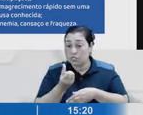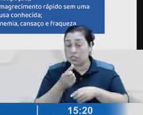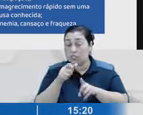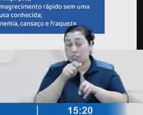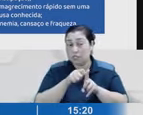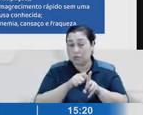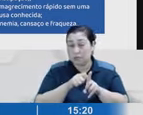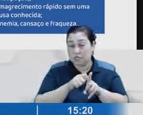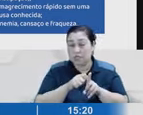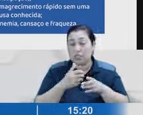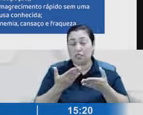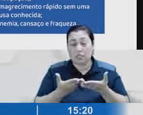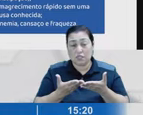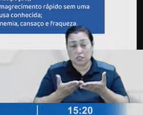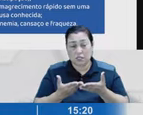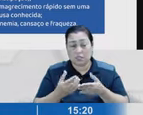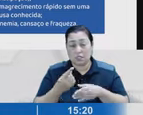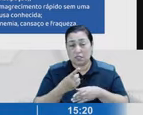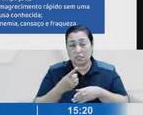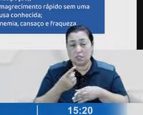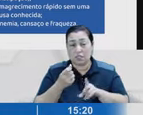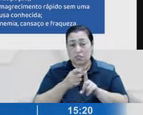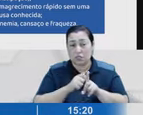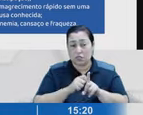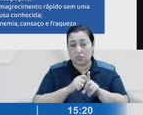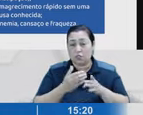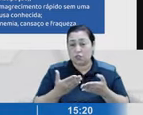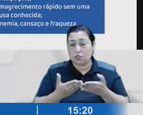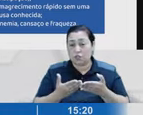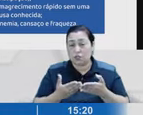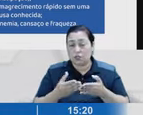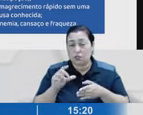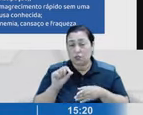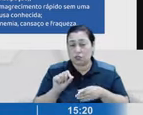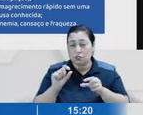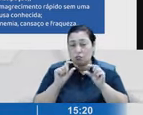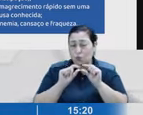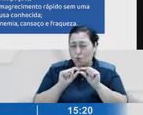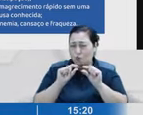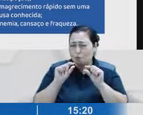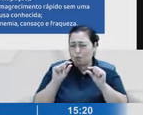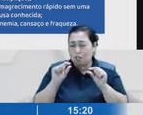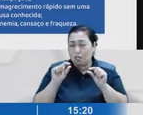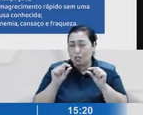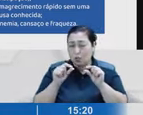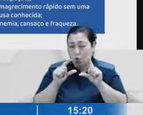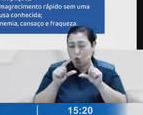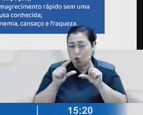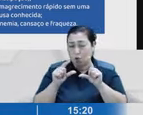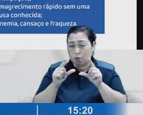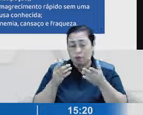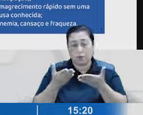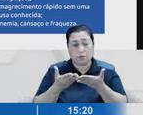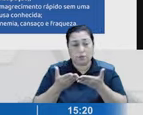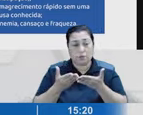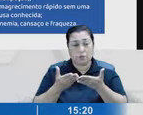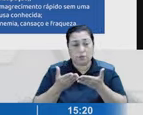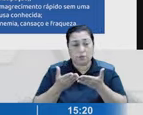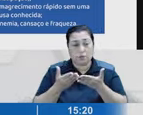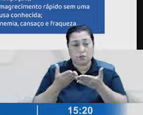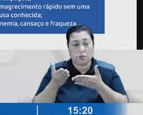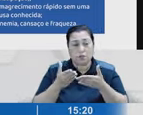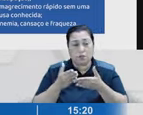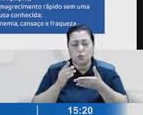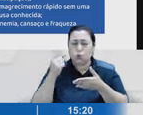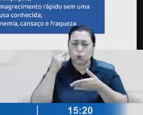Ela enrolou um pouquinho, repetiu com 1 ano. Ela tinha um pólipo no seco maior do que aqueles que eu tinha tirado antes. Mas não dava, porque estava